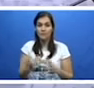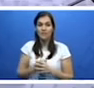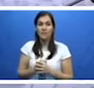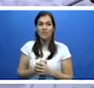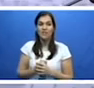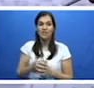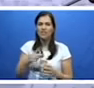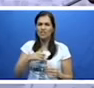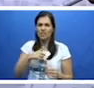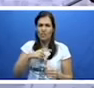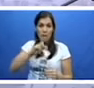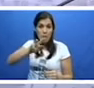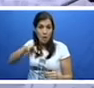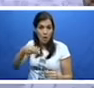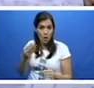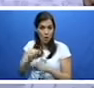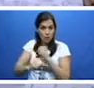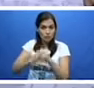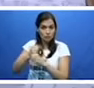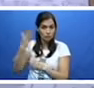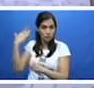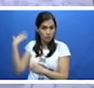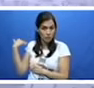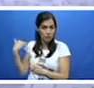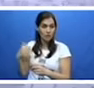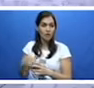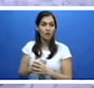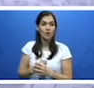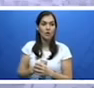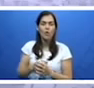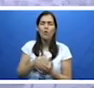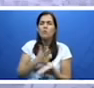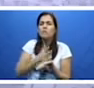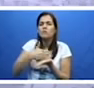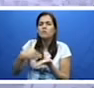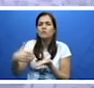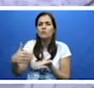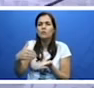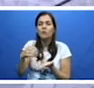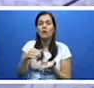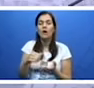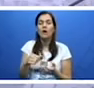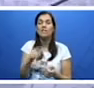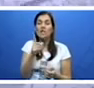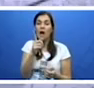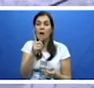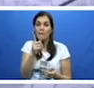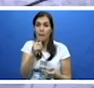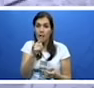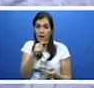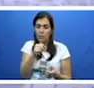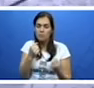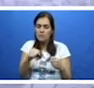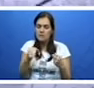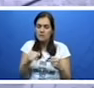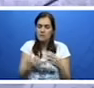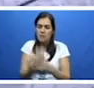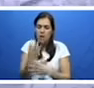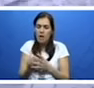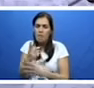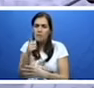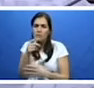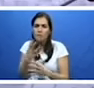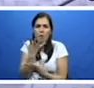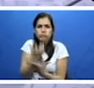havia predomínio das pteridófitas que são plantas que precisam da água em ambiente húmido da